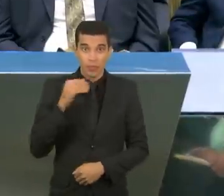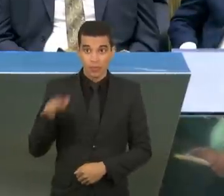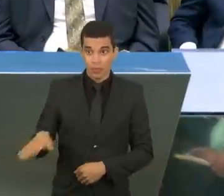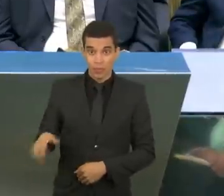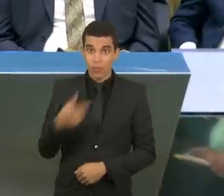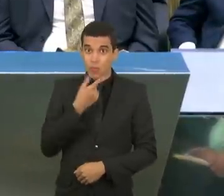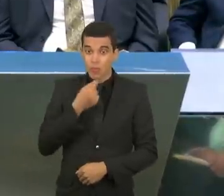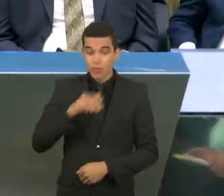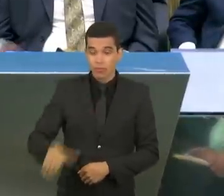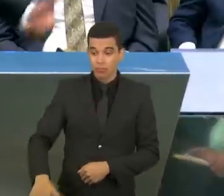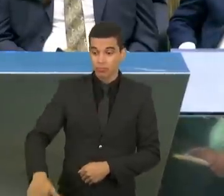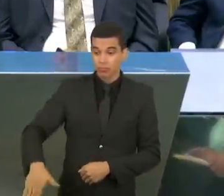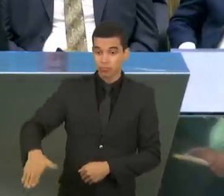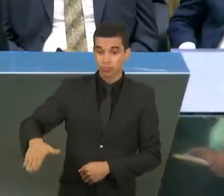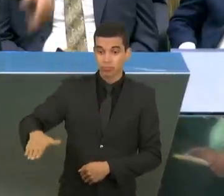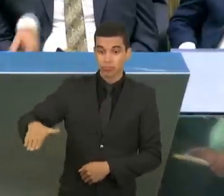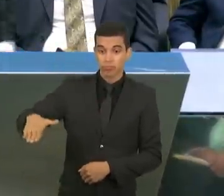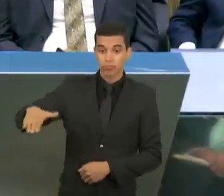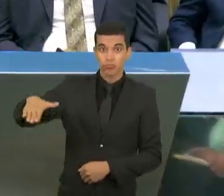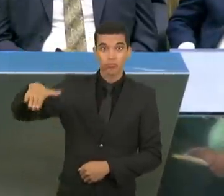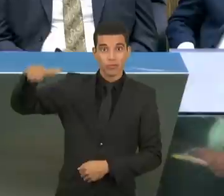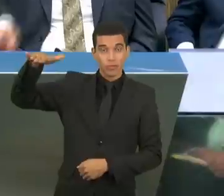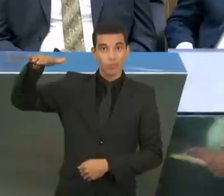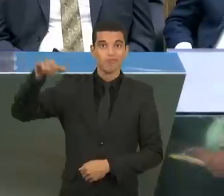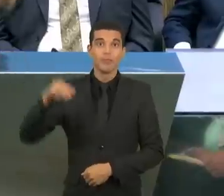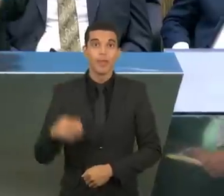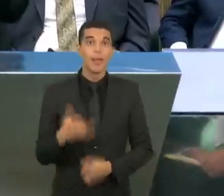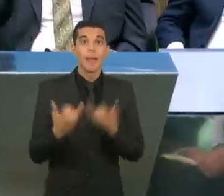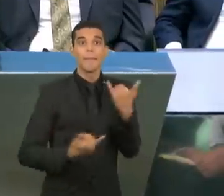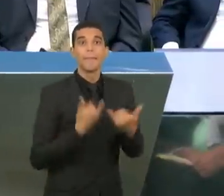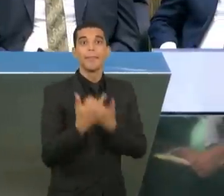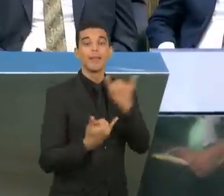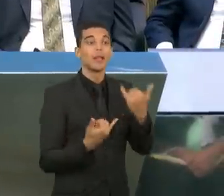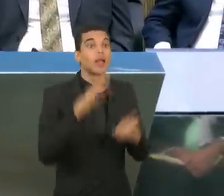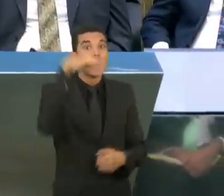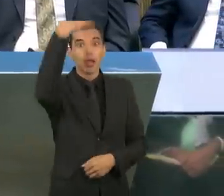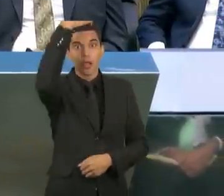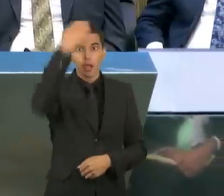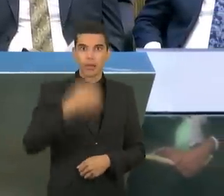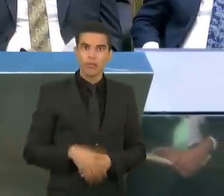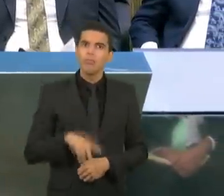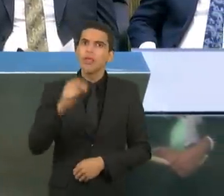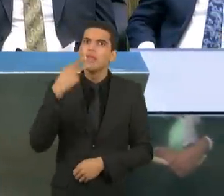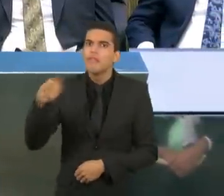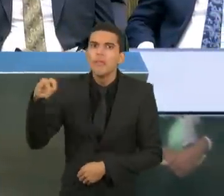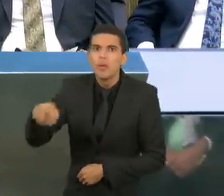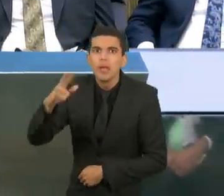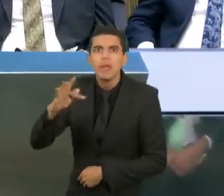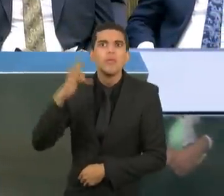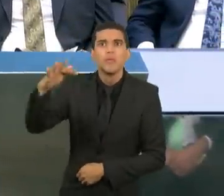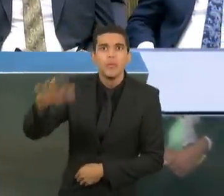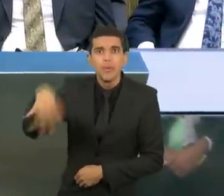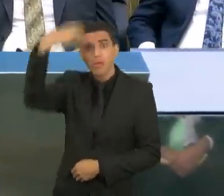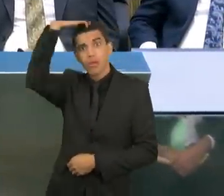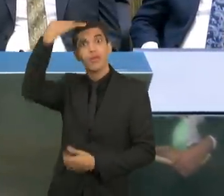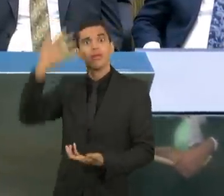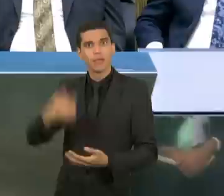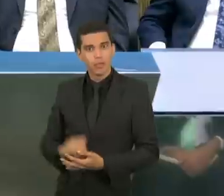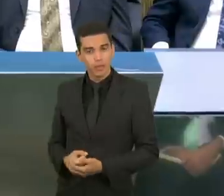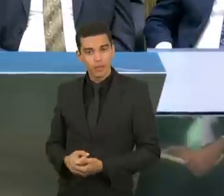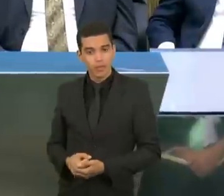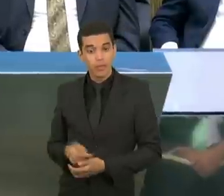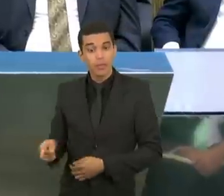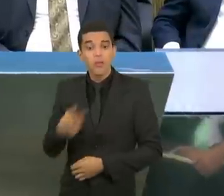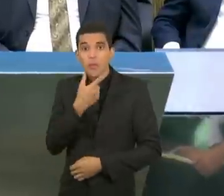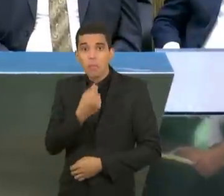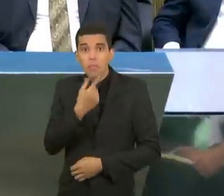escondido, ia brincar com os outros, brincava de rei. Quem foi que disse a Ciro que ele ia ser rei? Se quando o menino cresceu,